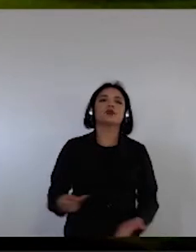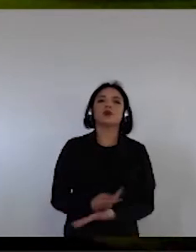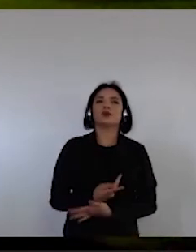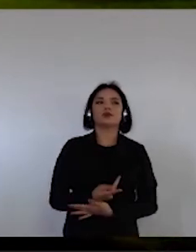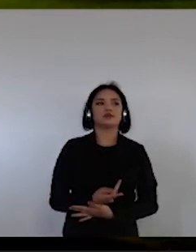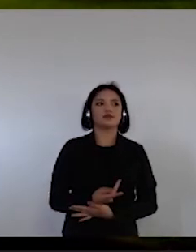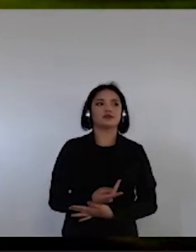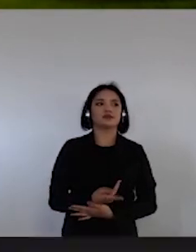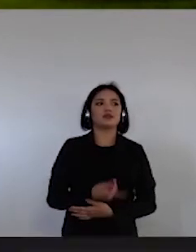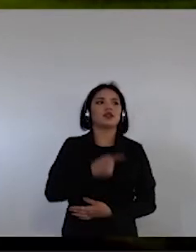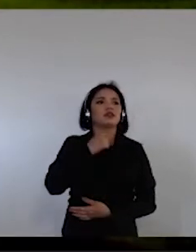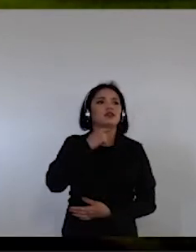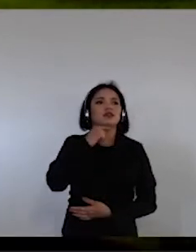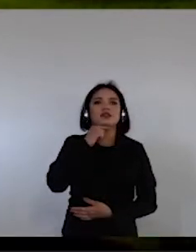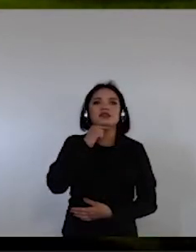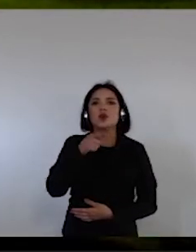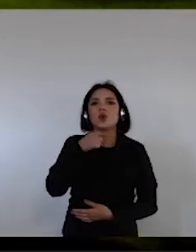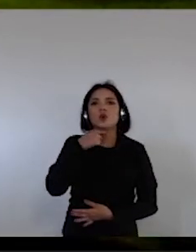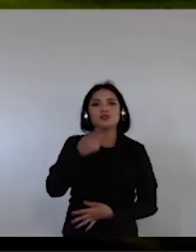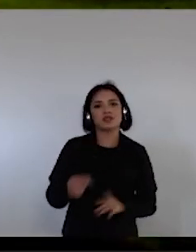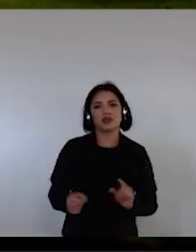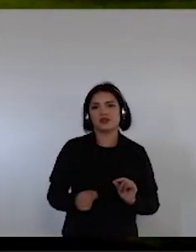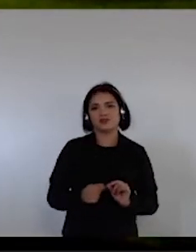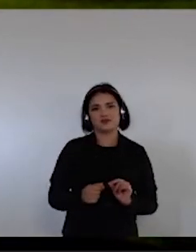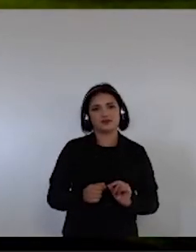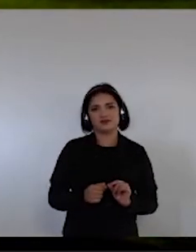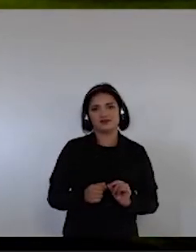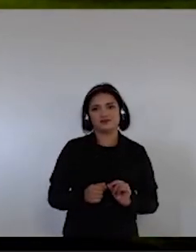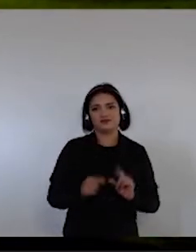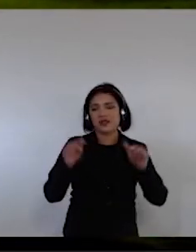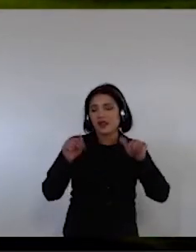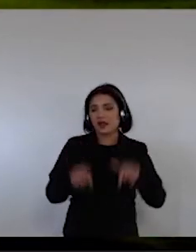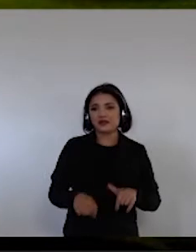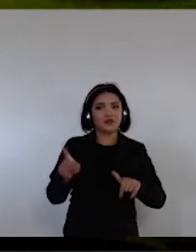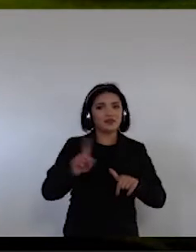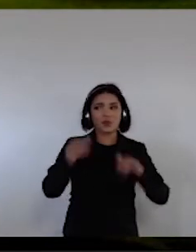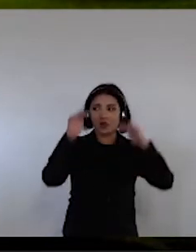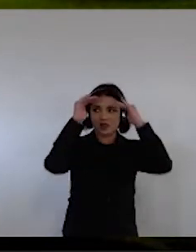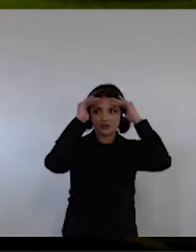criam até sistemas alternativos, falam por telefone, outros você grava uma mensagem no WhatsApp,